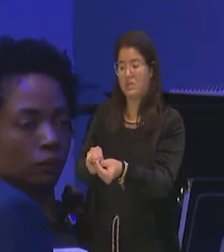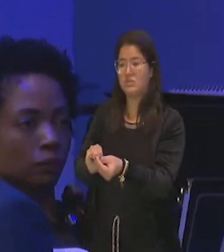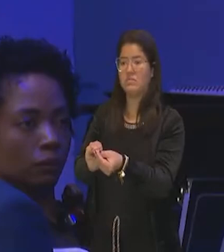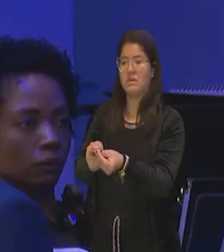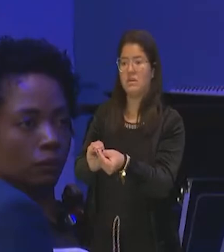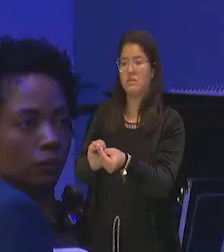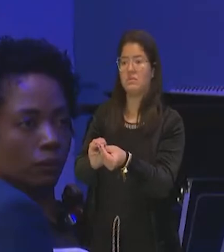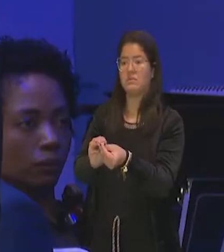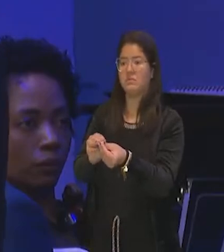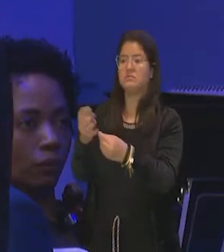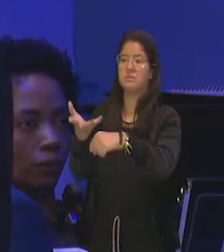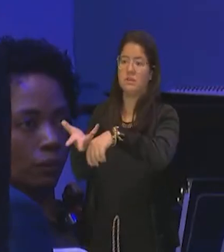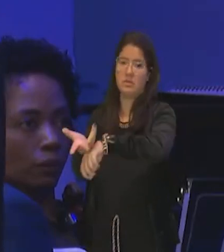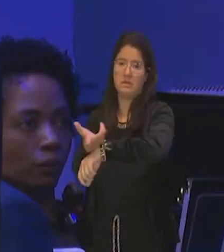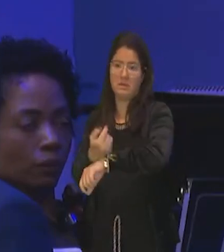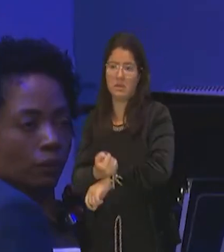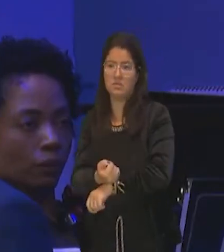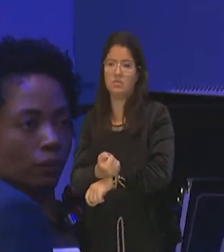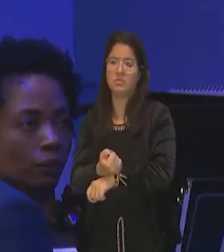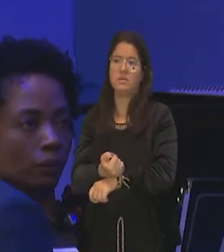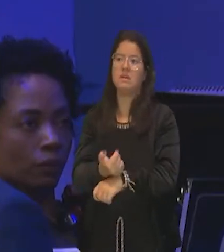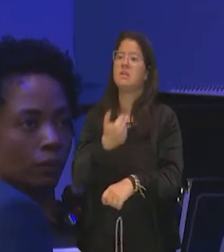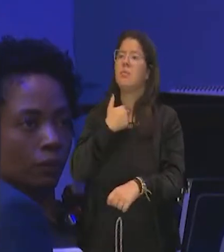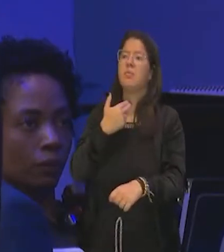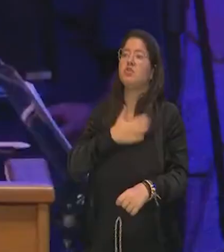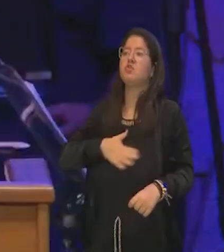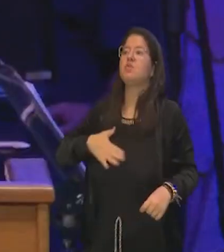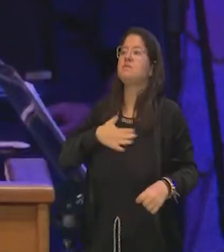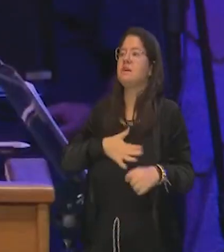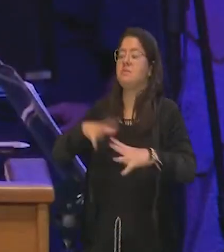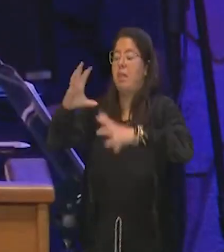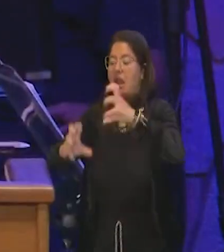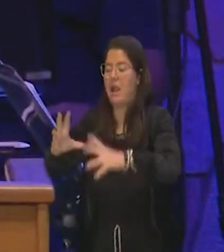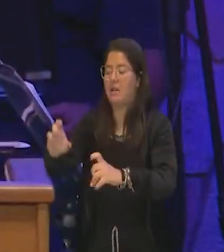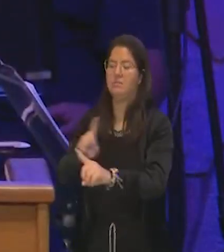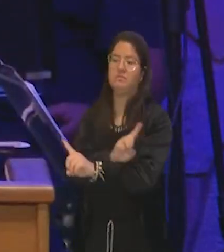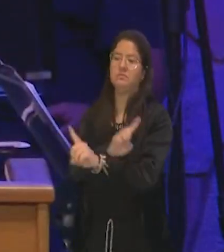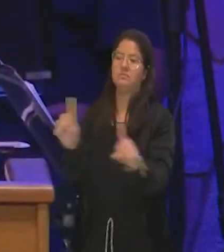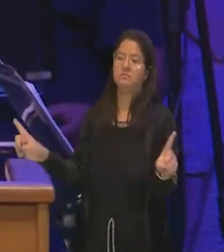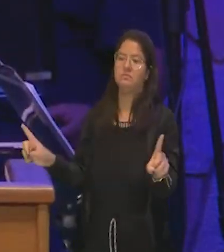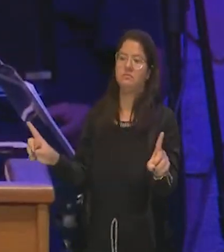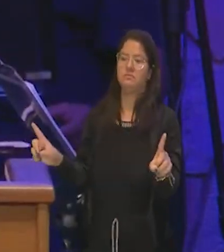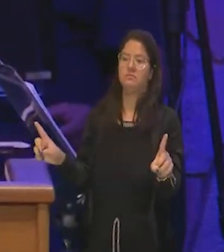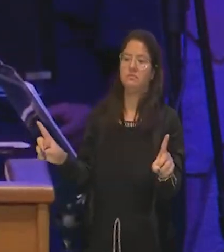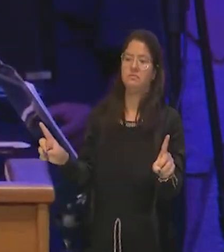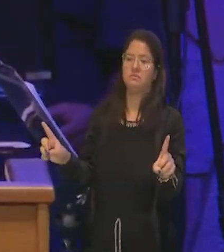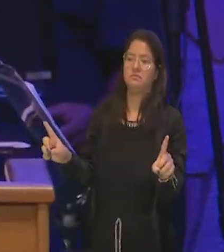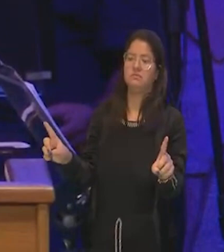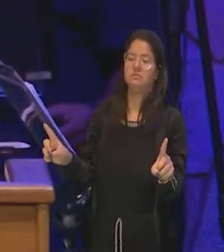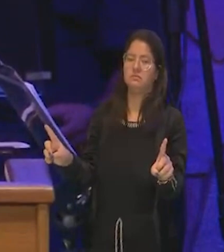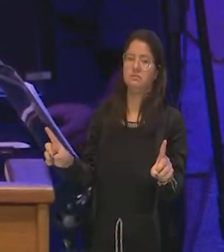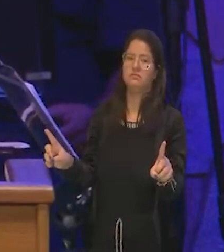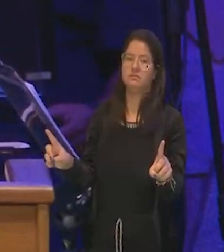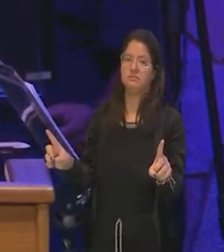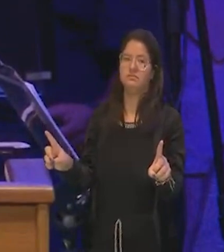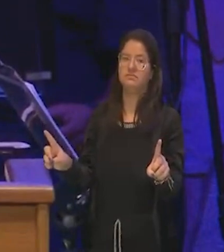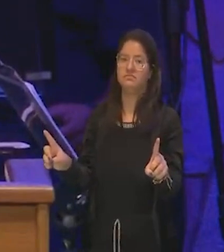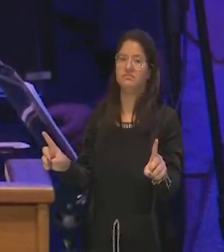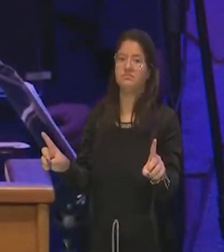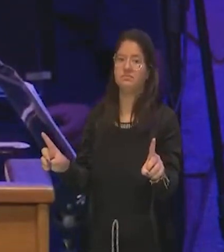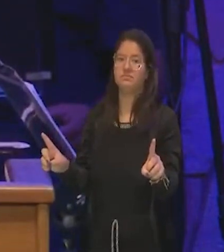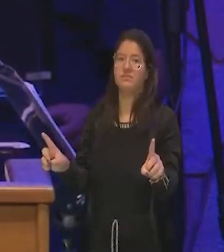qualificações. Não contencioso, prefere sofrer o dano a enfrentar muitas vezes